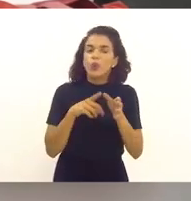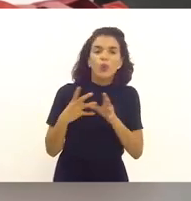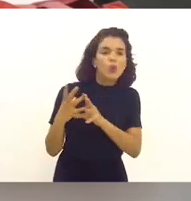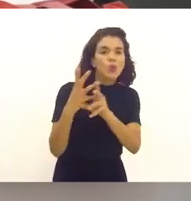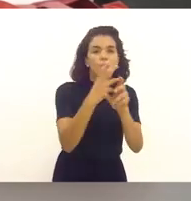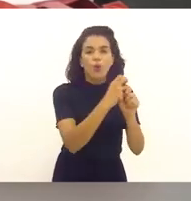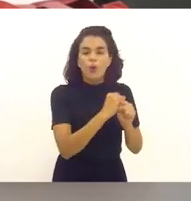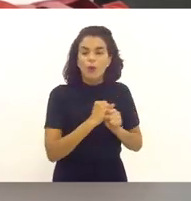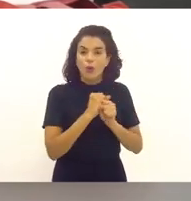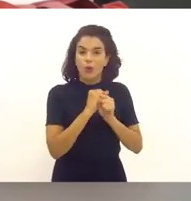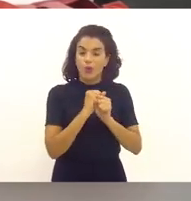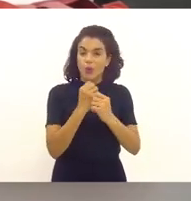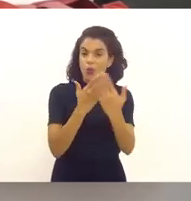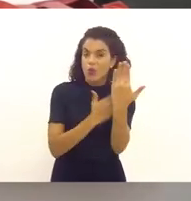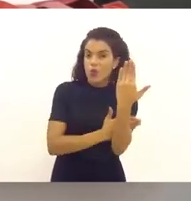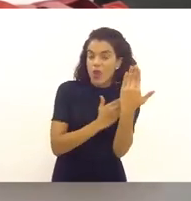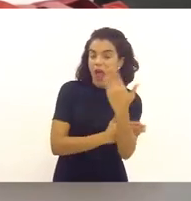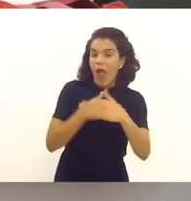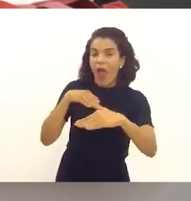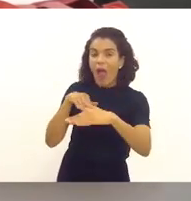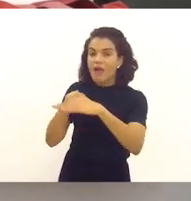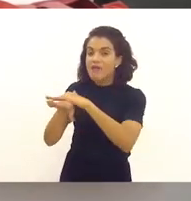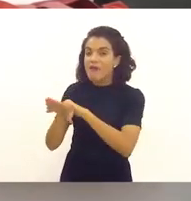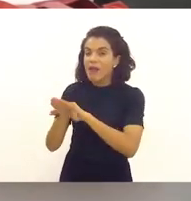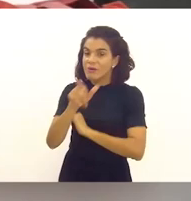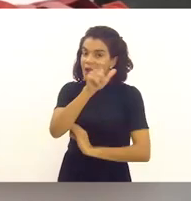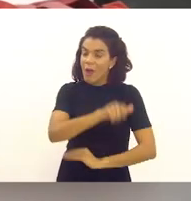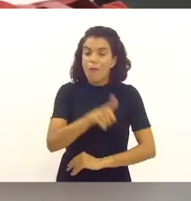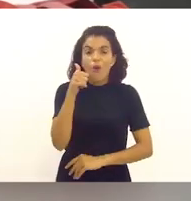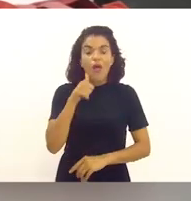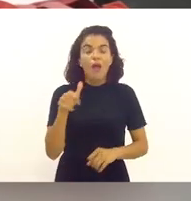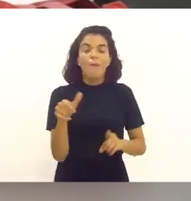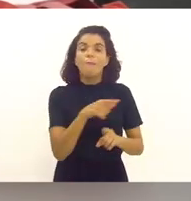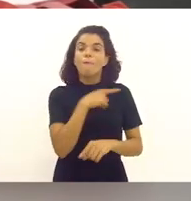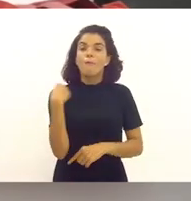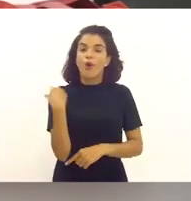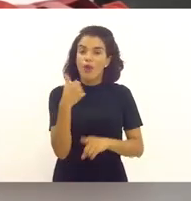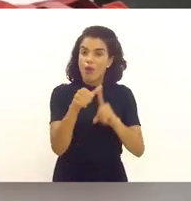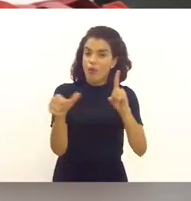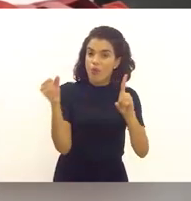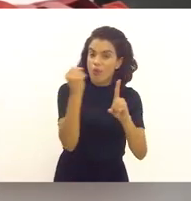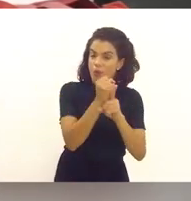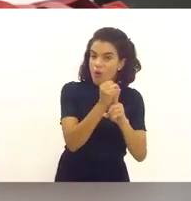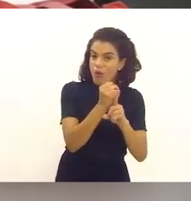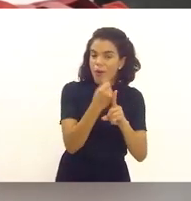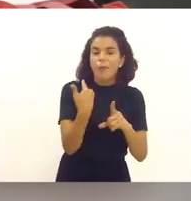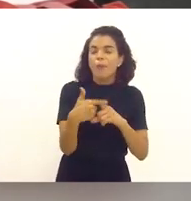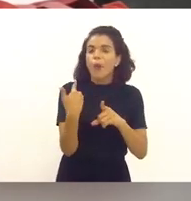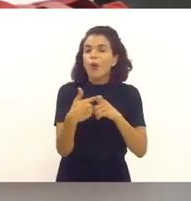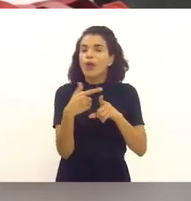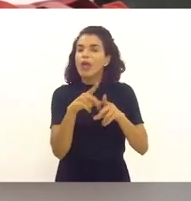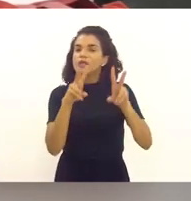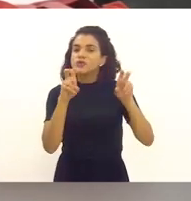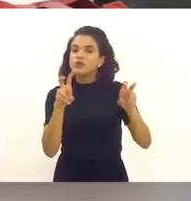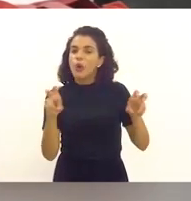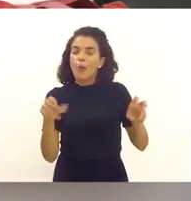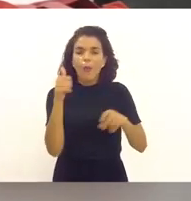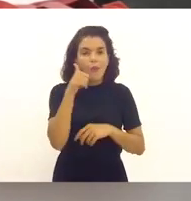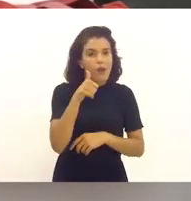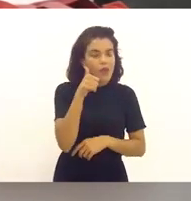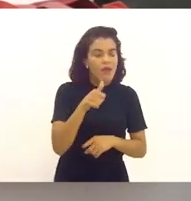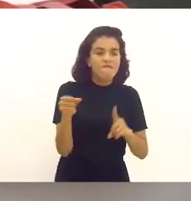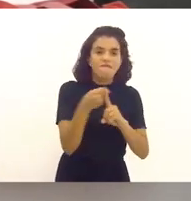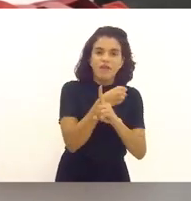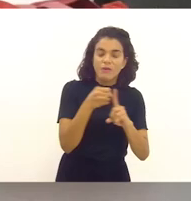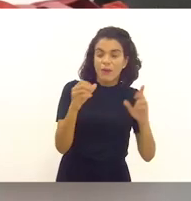arquivados e não concluídos que resultam em mortes por que que os inquéritos de violência doméstica vítima tem dificuldade